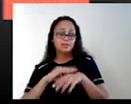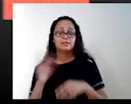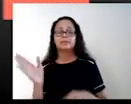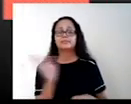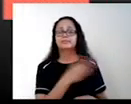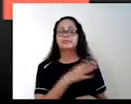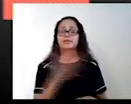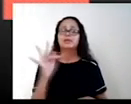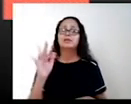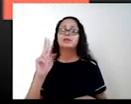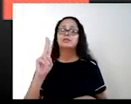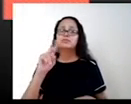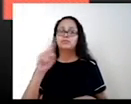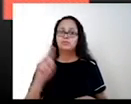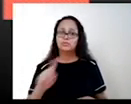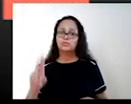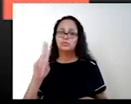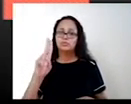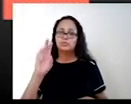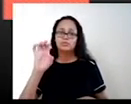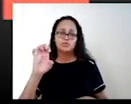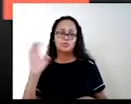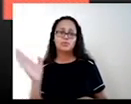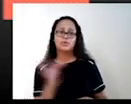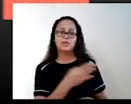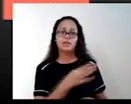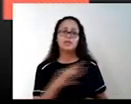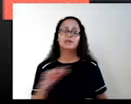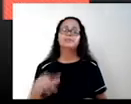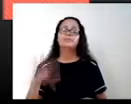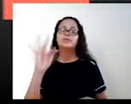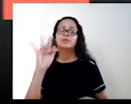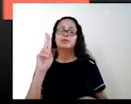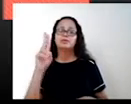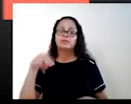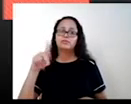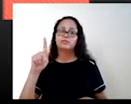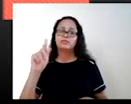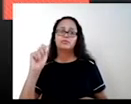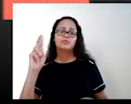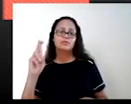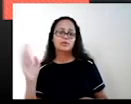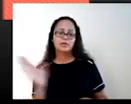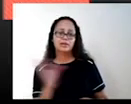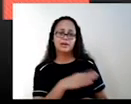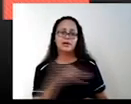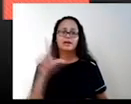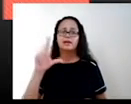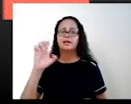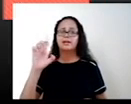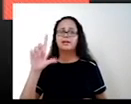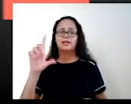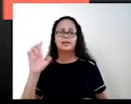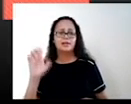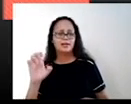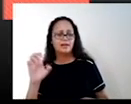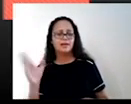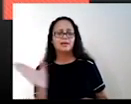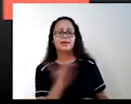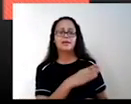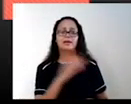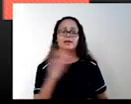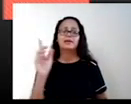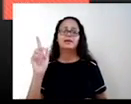Fuzuê, né, que é bagunça, fungar, né, justamente puxar o ar pelo nariz. Lelé, no sentido de estar doido. Gangorra,